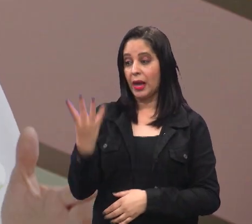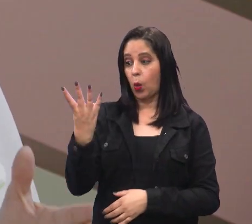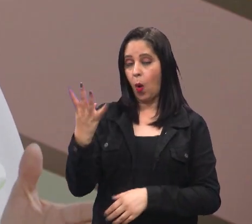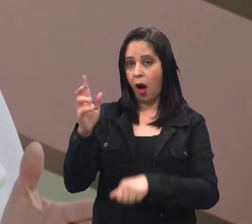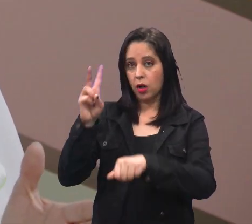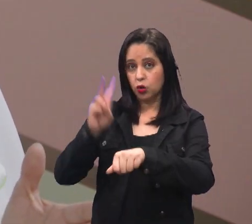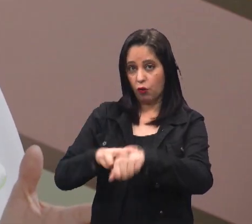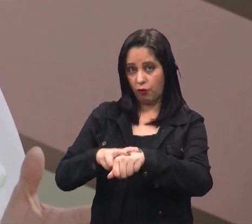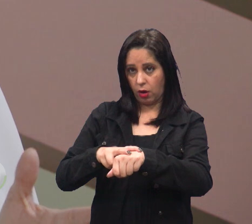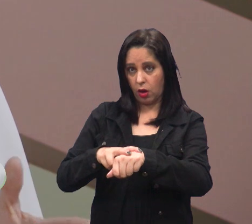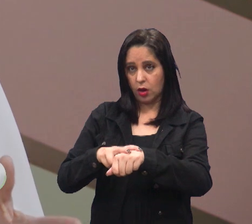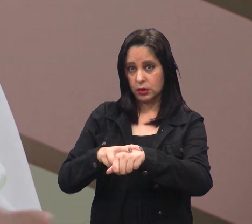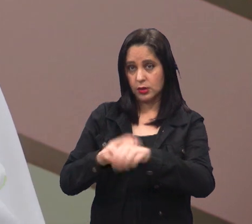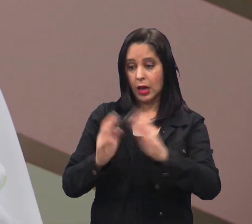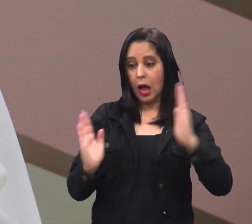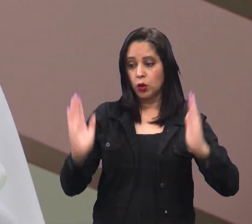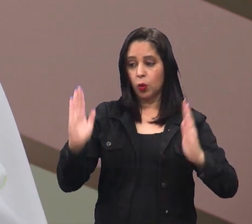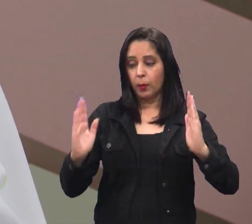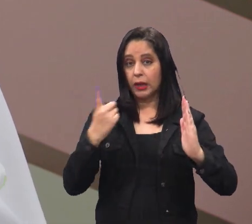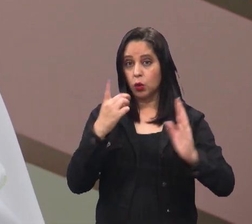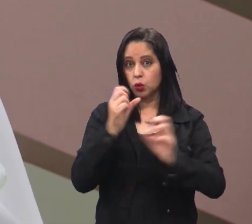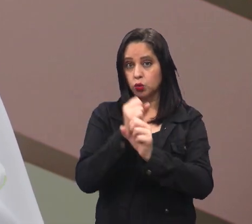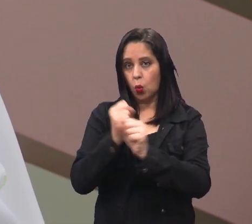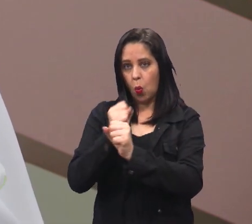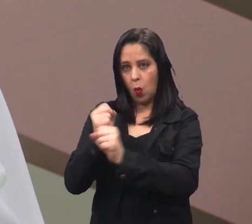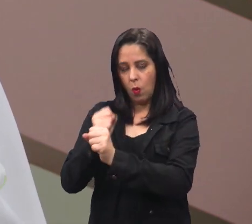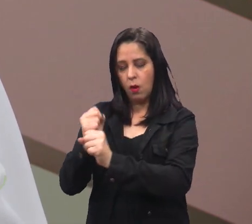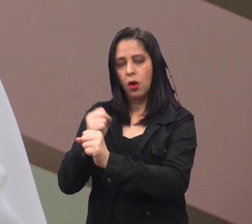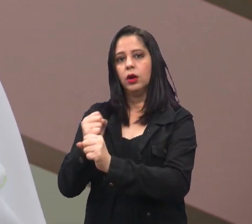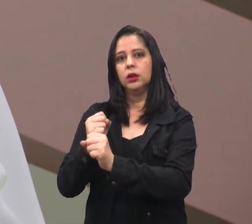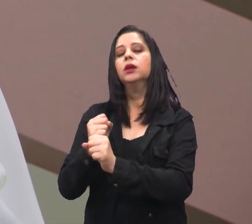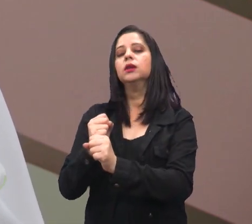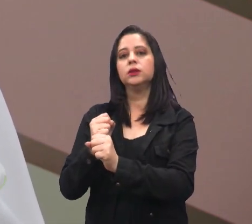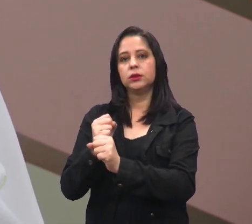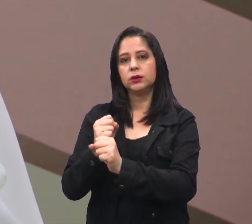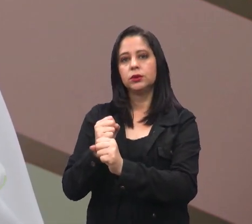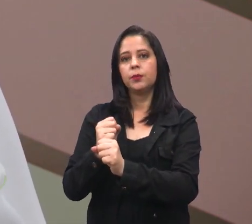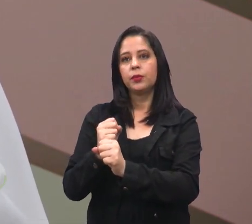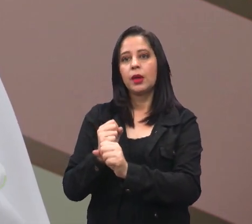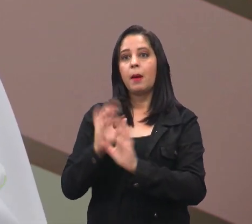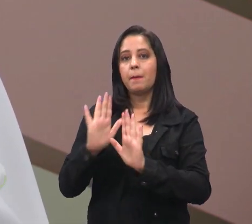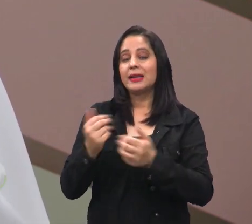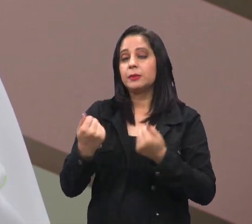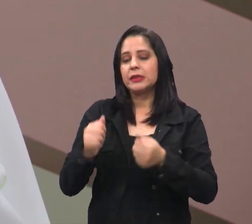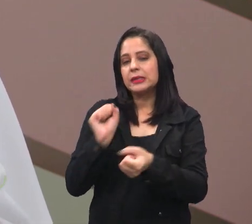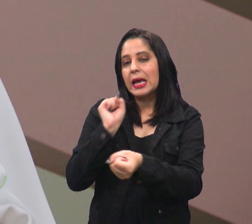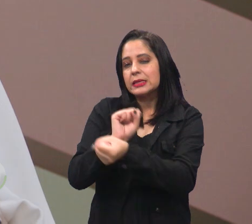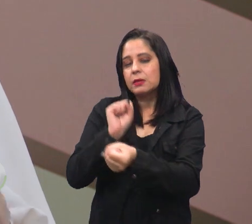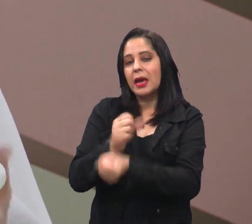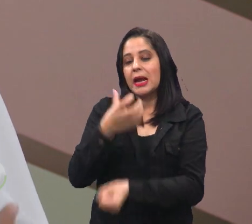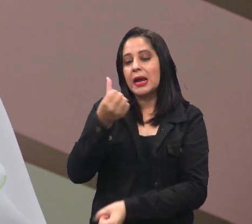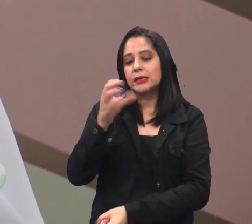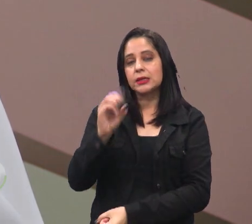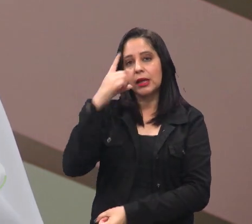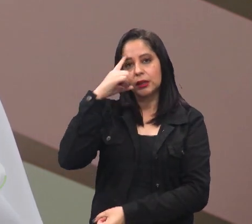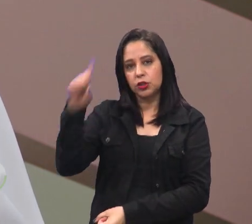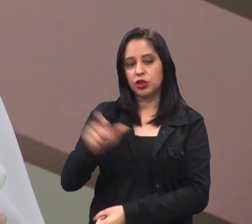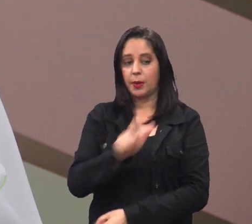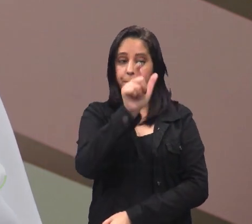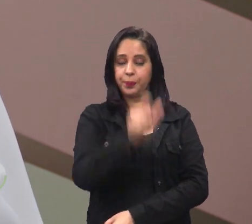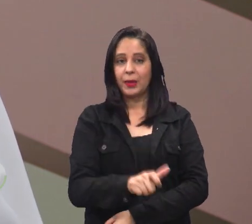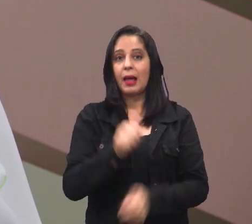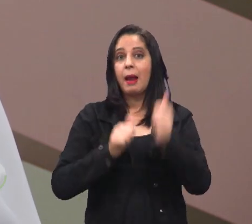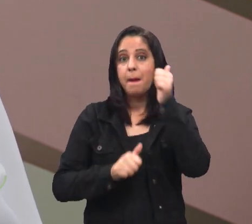no período de 1 ano, com intervalo mínimo entre uma doação e outra de 60 dias, e a mulher pode doar no máximo